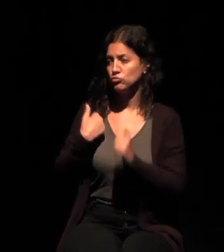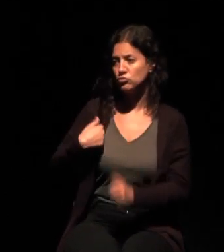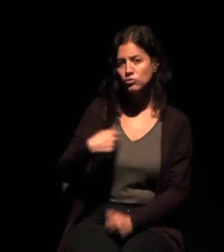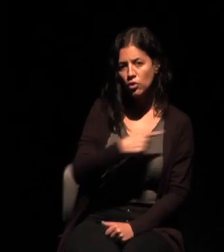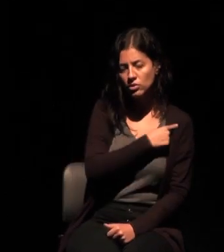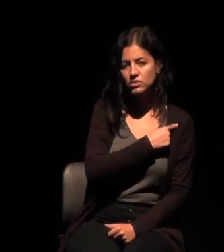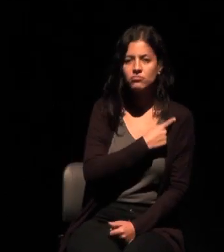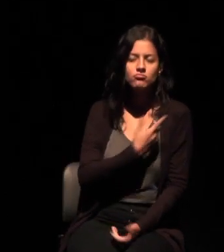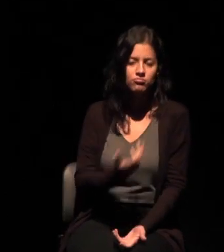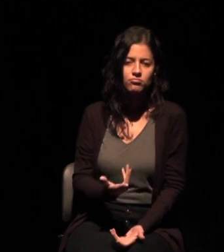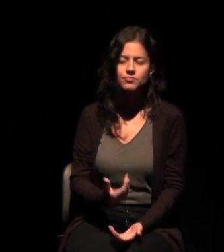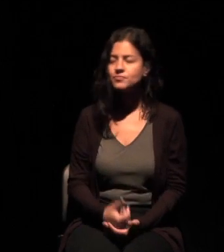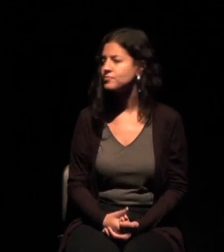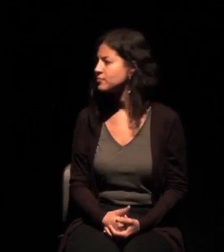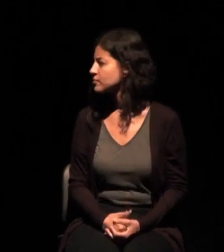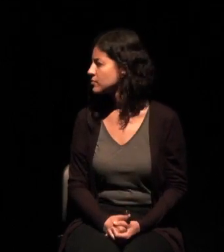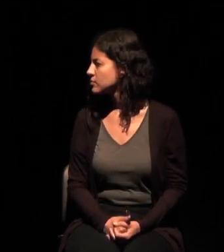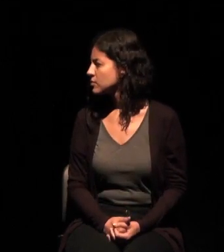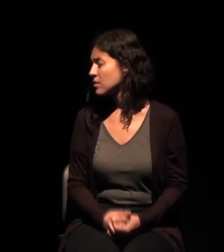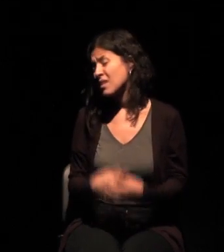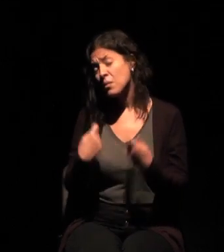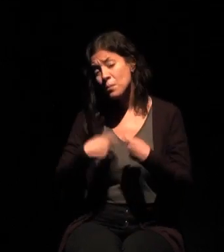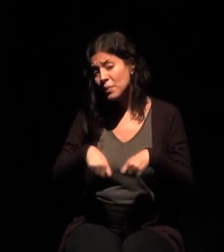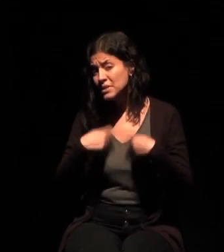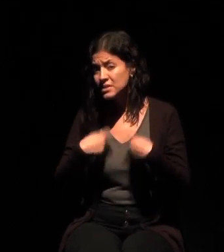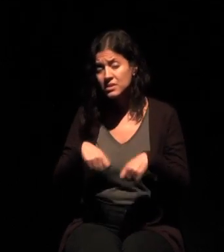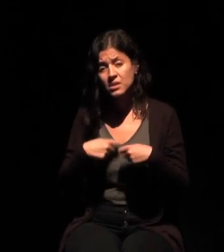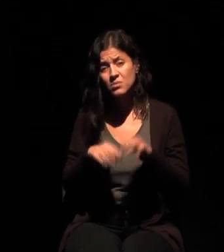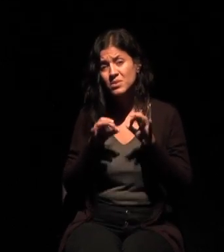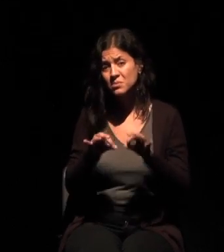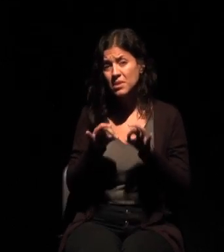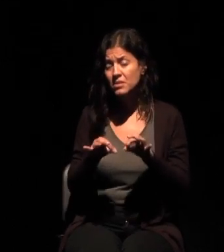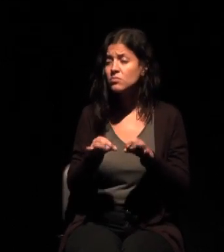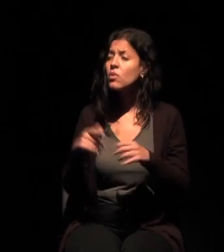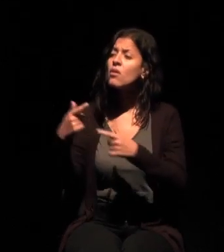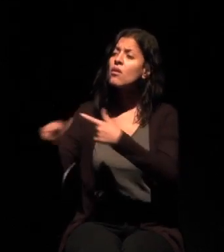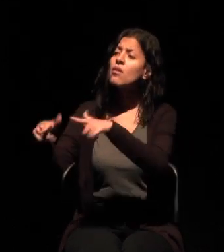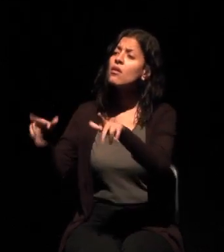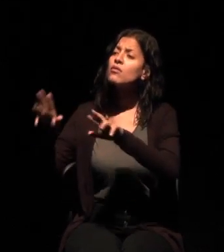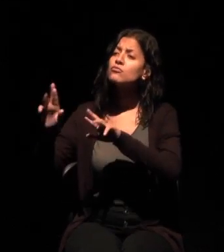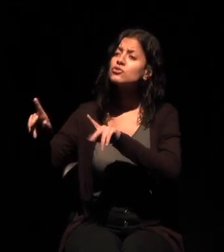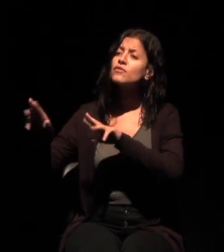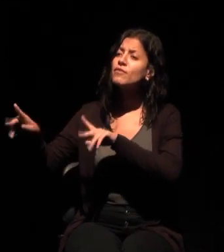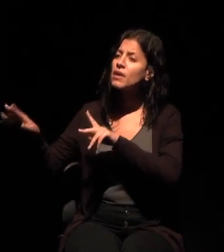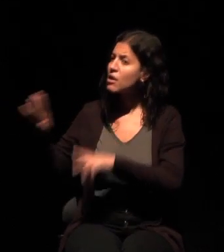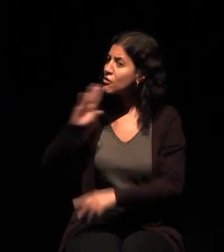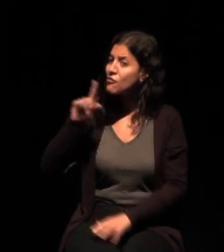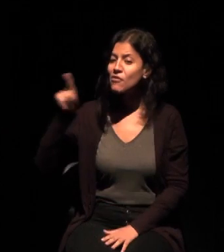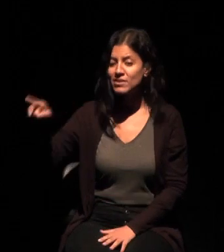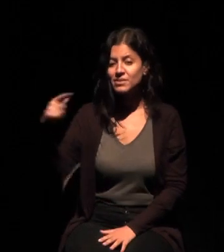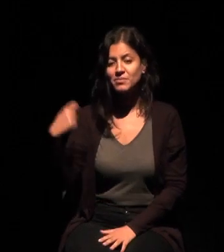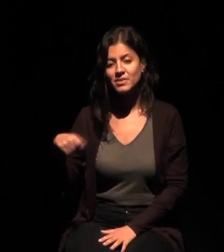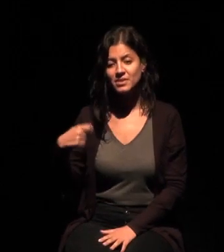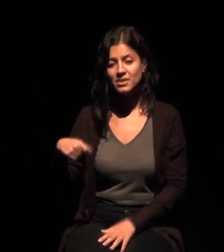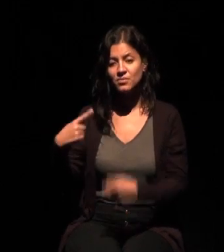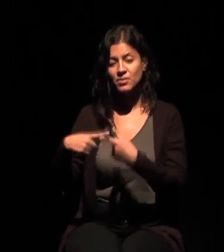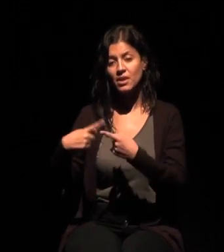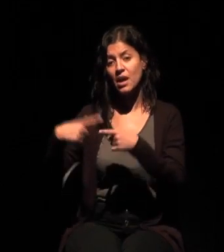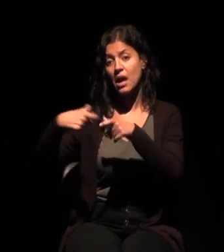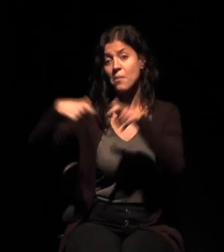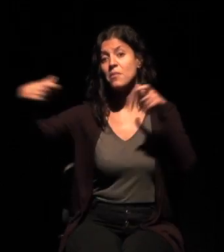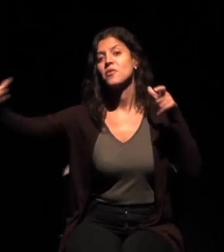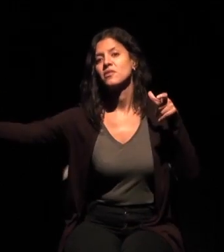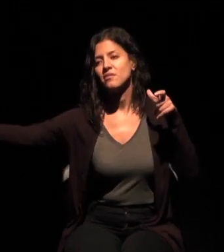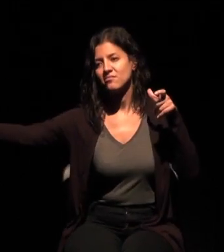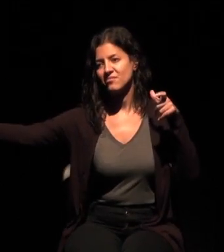próprios é preciso conhecer os outros que são diferentes de nós porque a esmagadora maioria das pessoas não